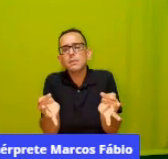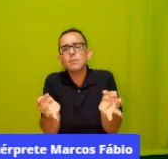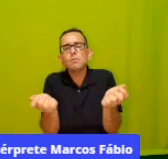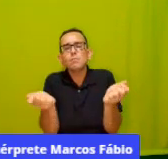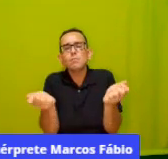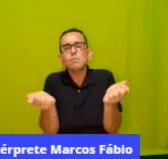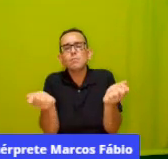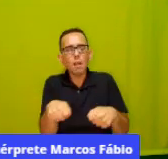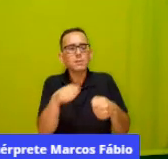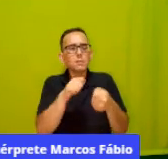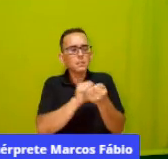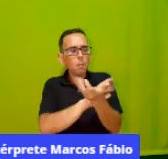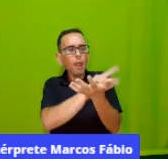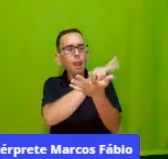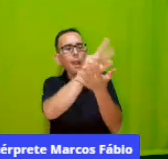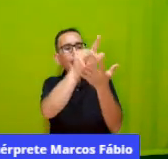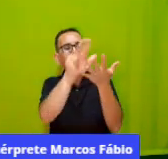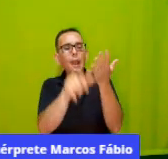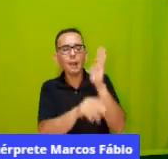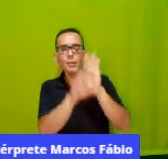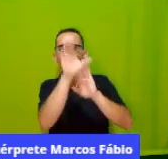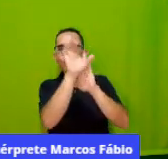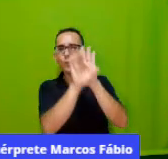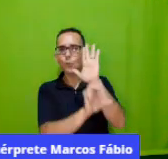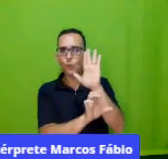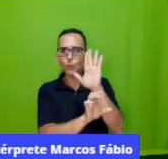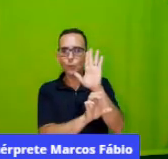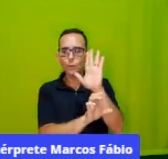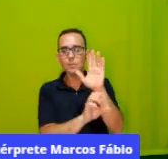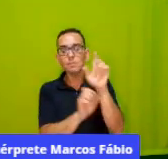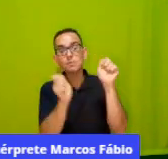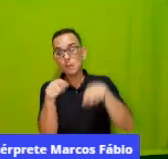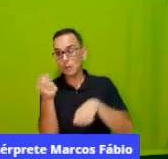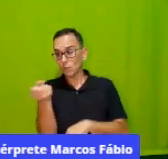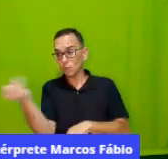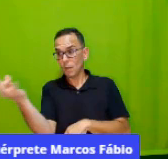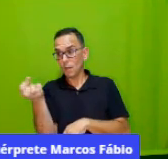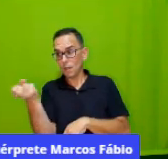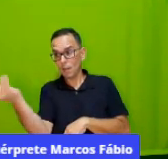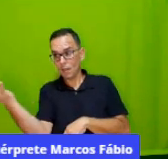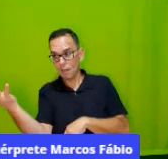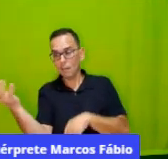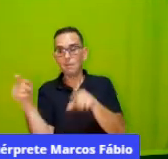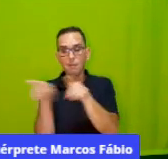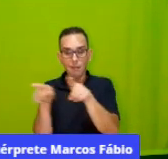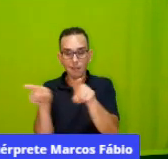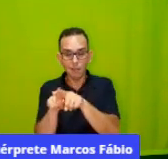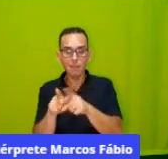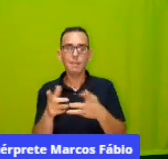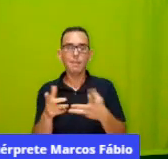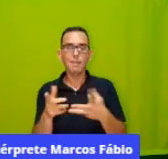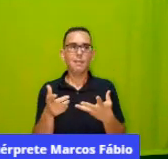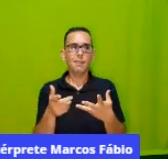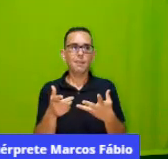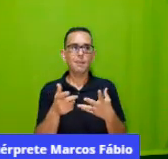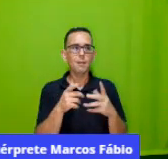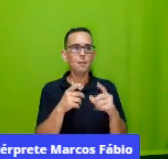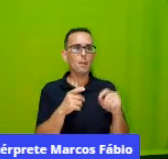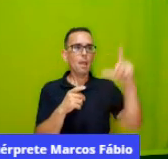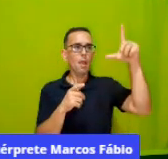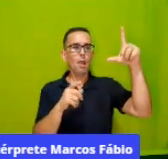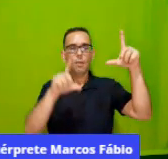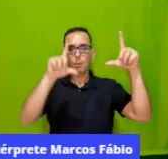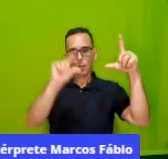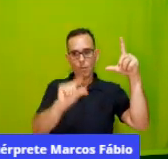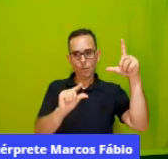Então, assim, às vezes num material bem simples, você consegue trabalhar uma infinidade de conteúdos ali, né? Você trabalha cor, você